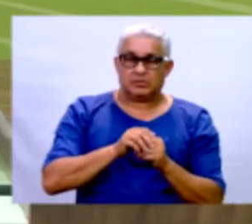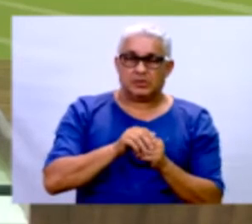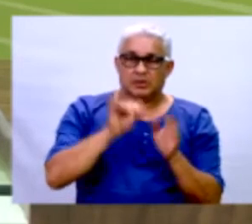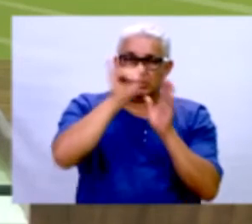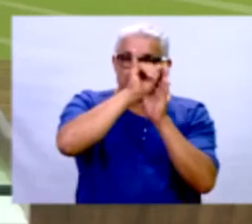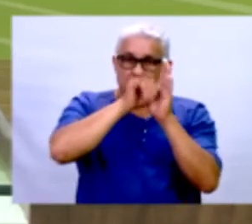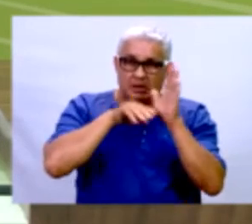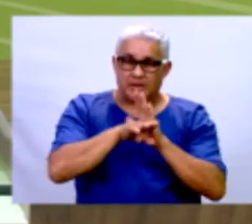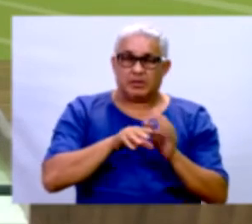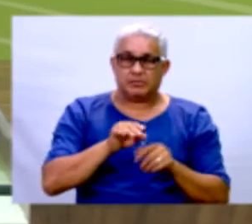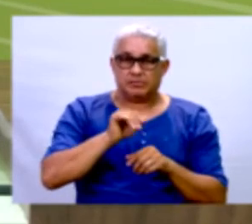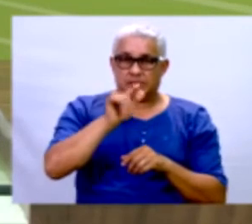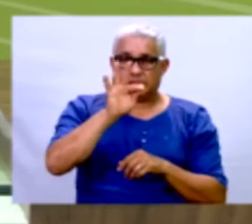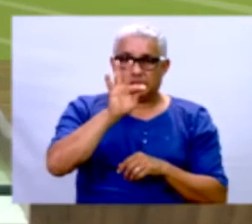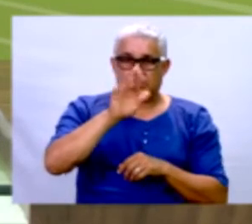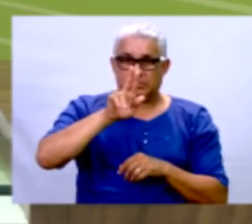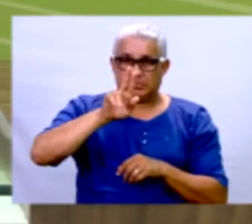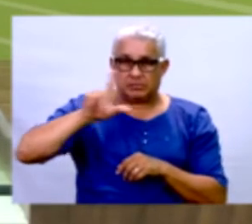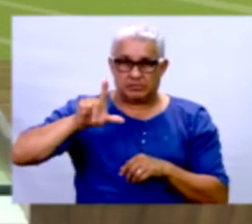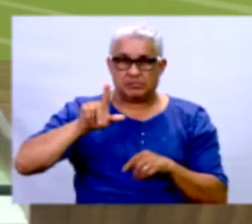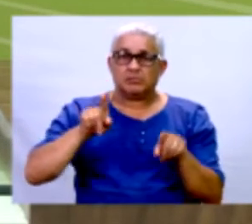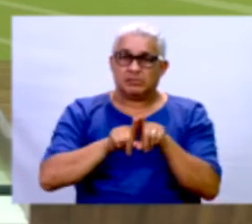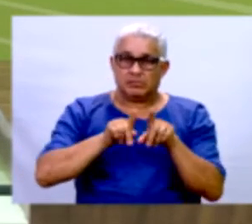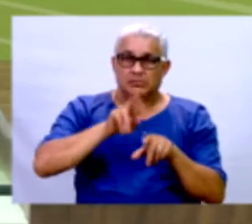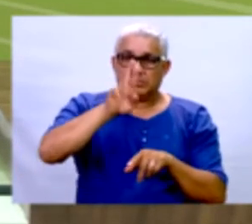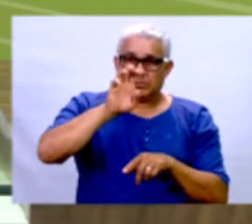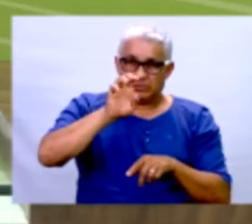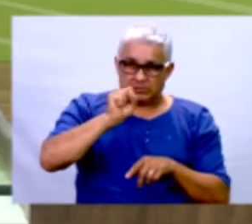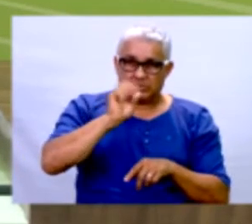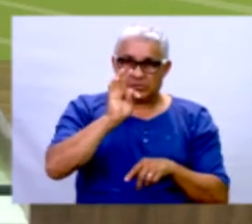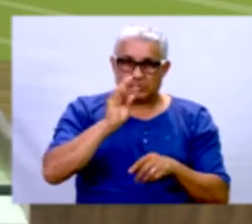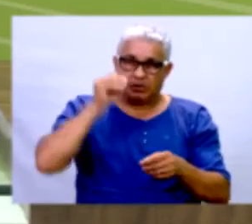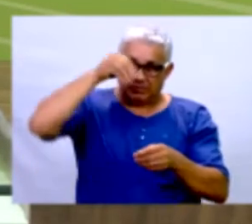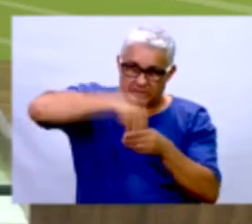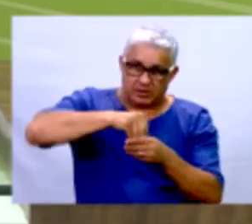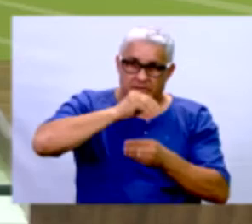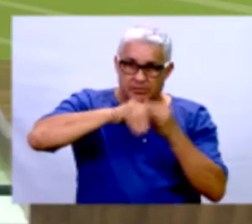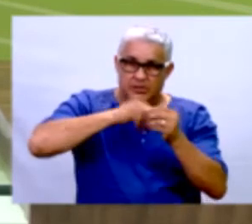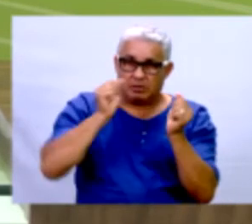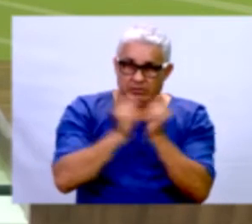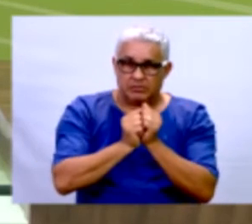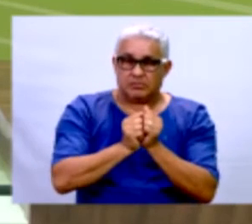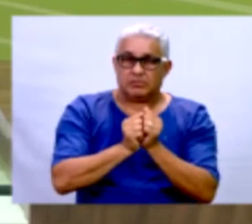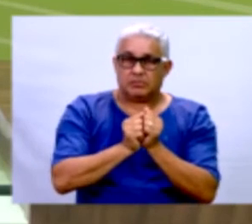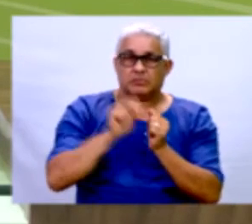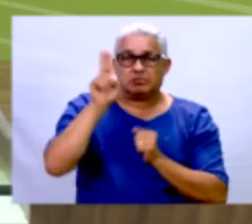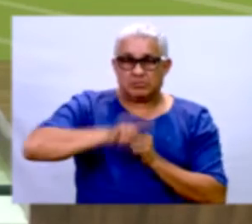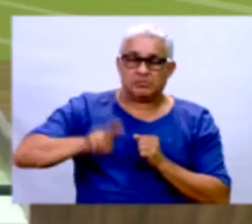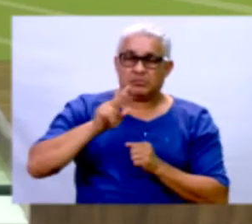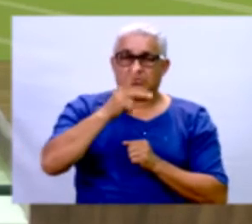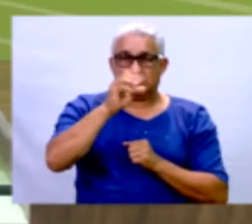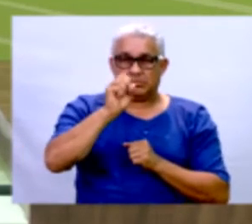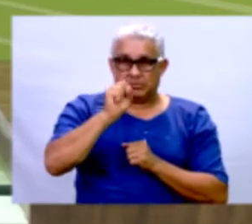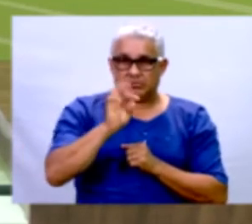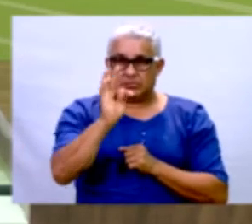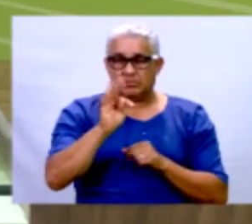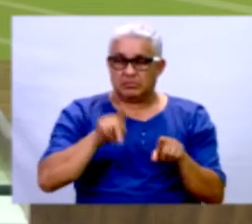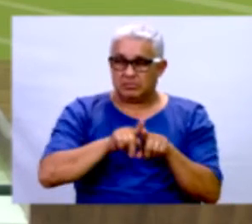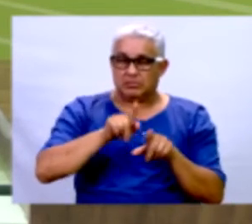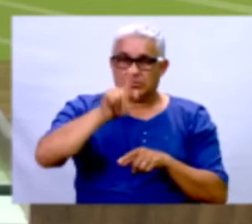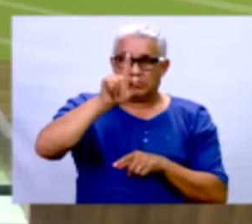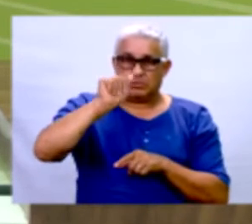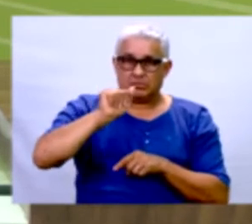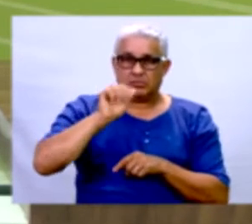a gente tem o nome do RESTful. Então nada mais é do que utilizar o post e o get através do